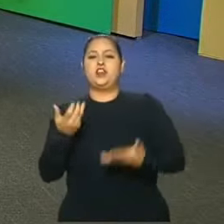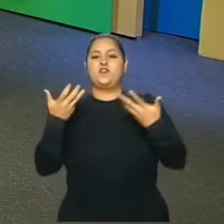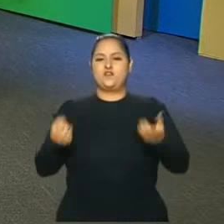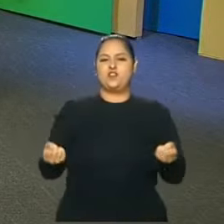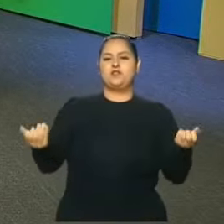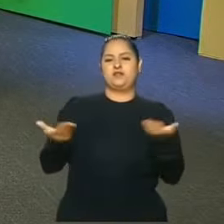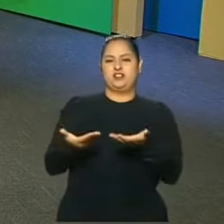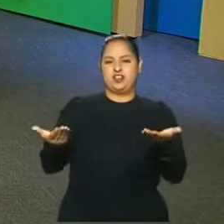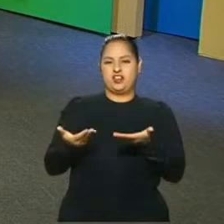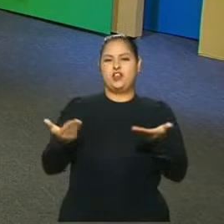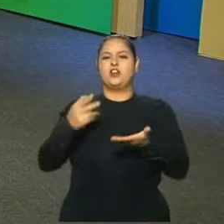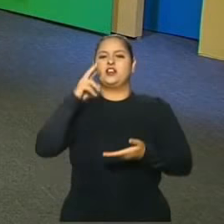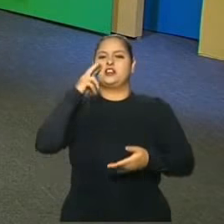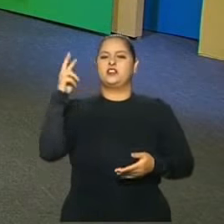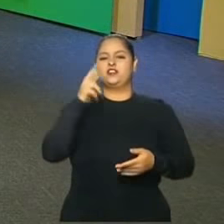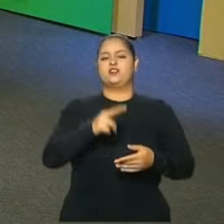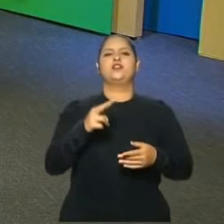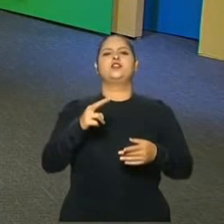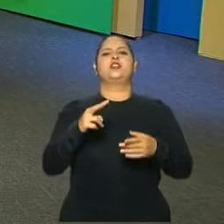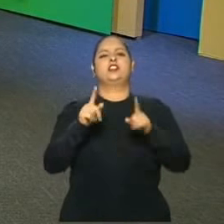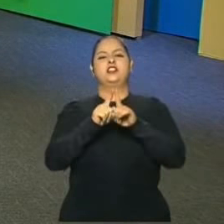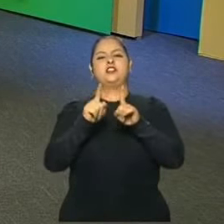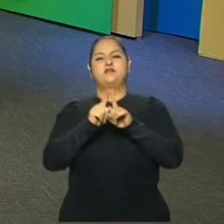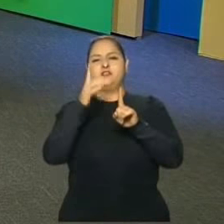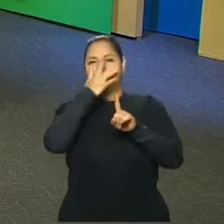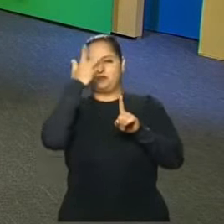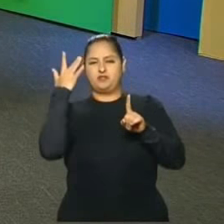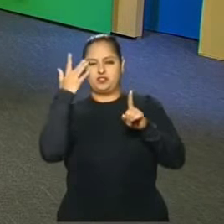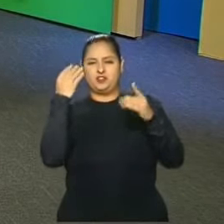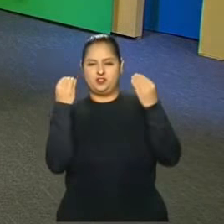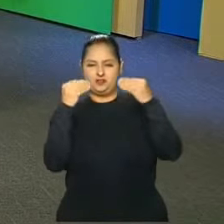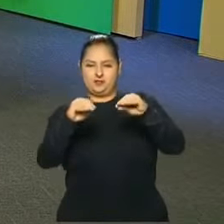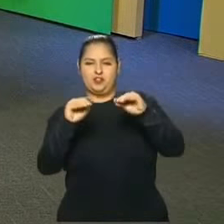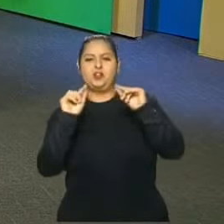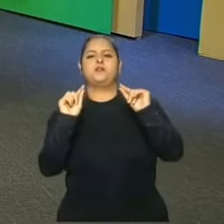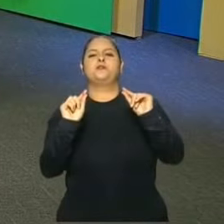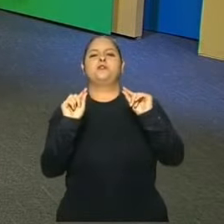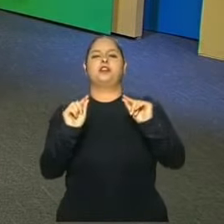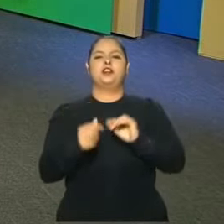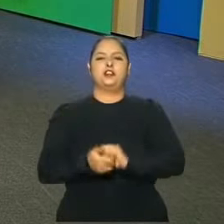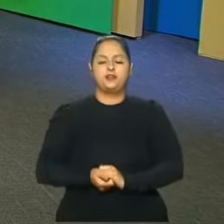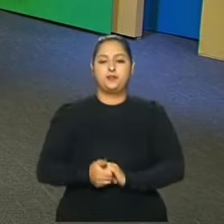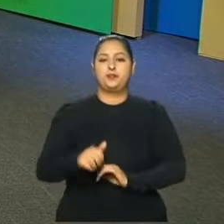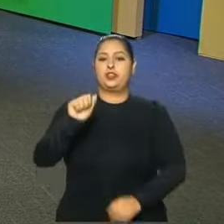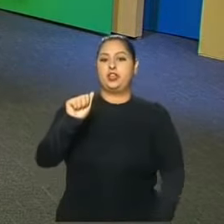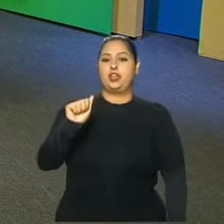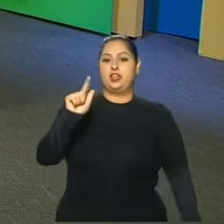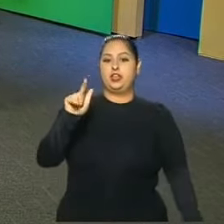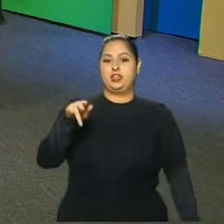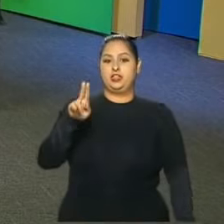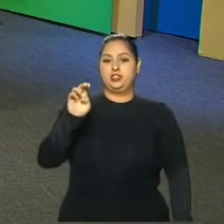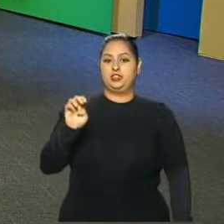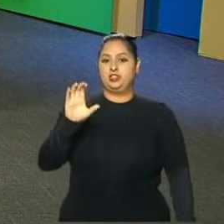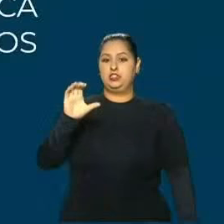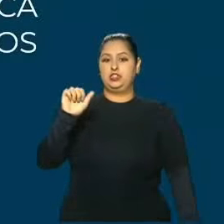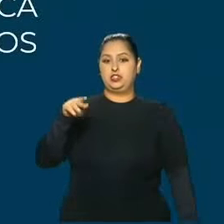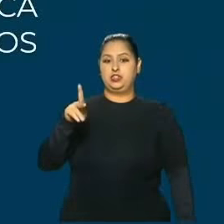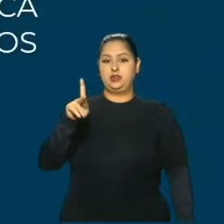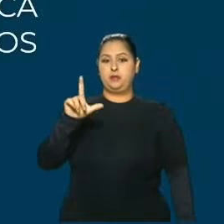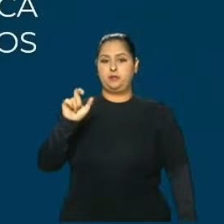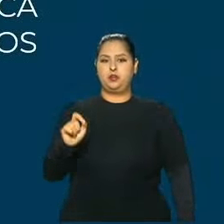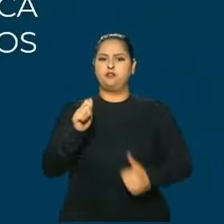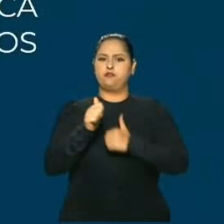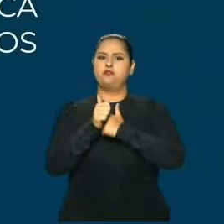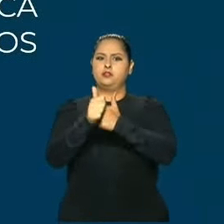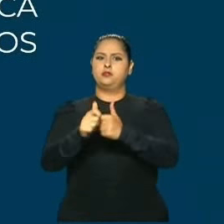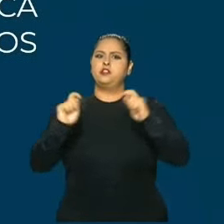Vamos agora conferir mensagem de espectadores, Thiago. Vamos ver? Bora. Aline Campelo acompanhando o festival,